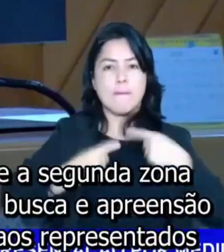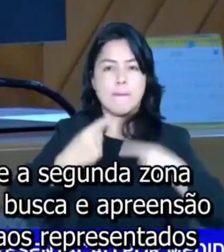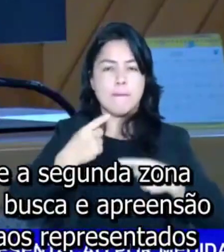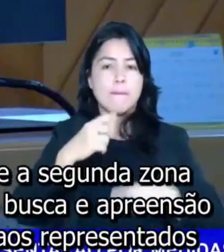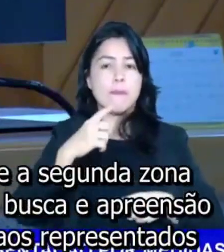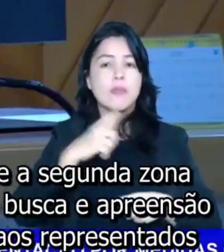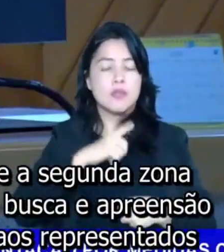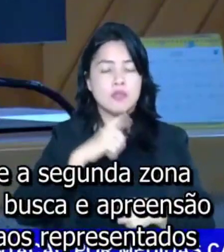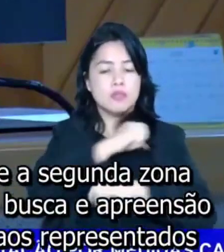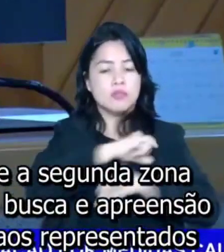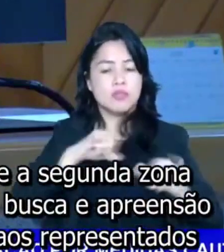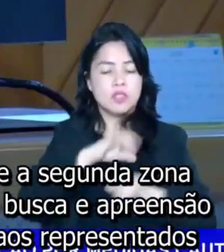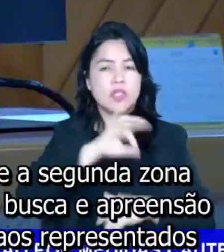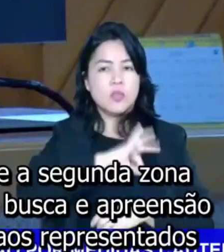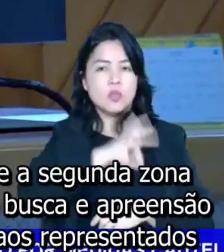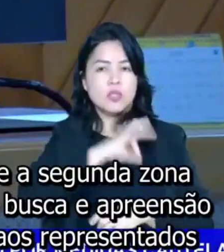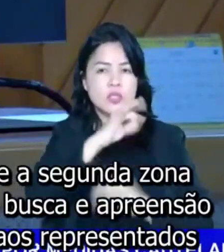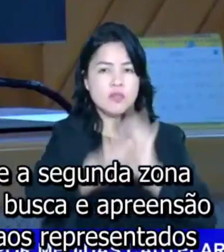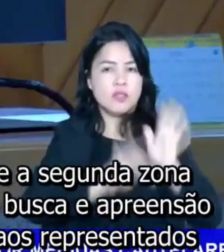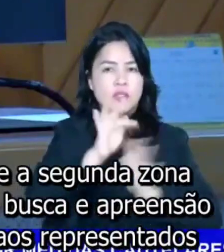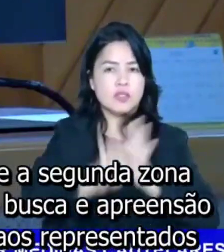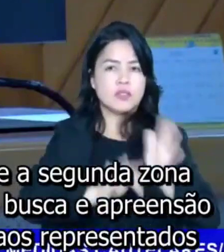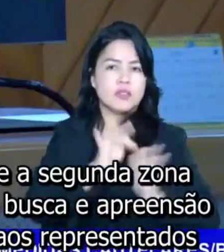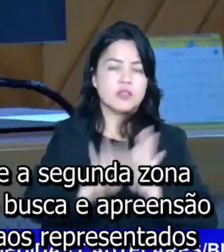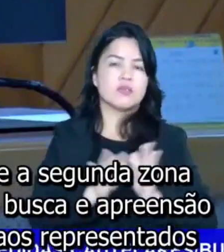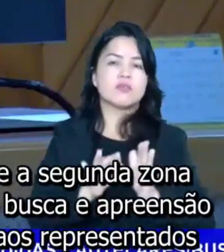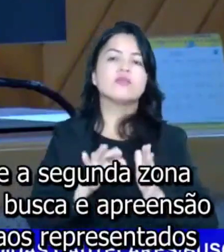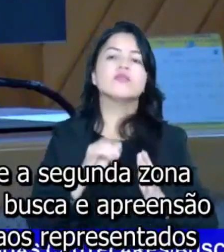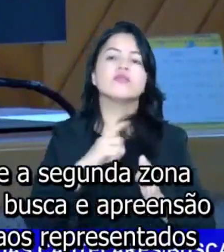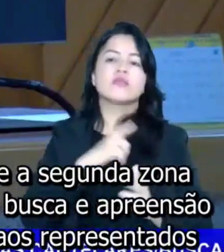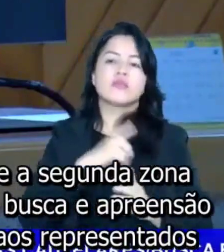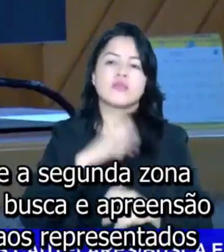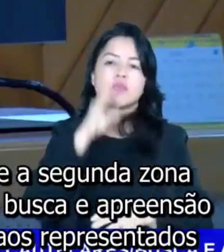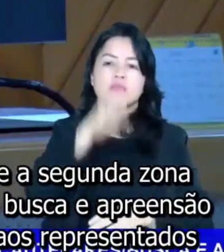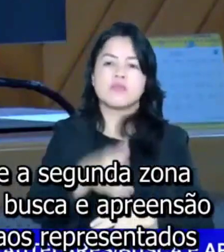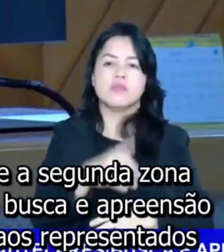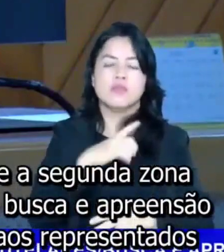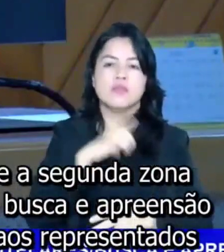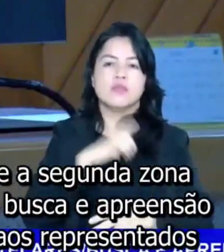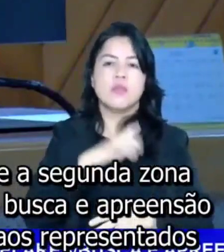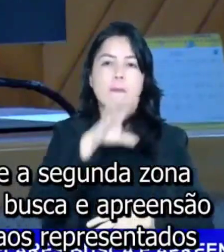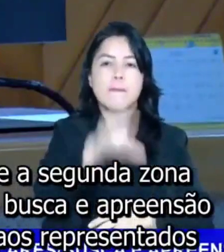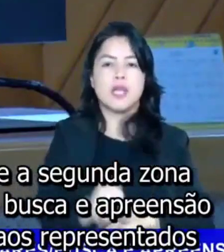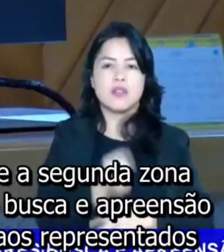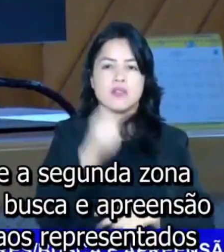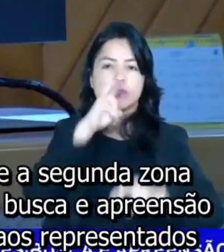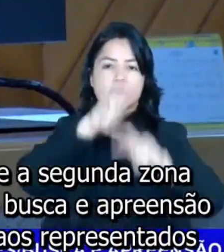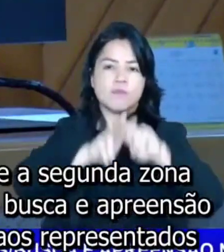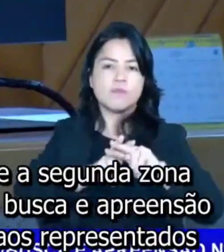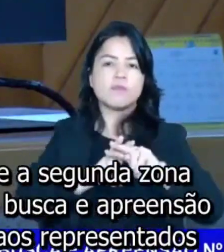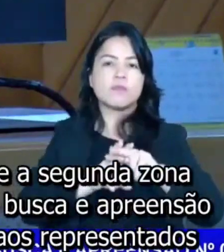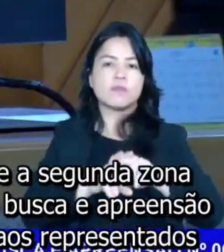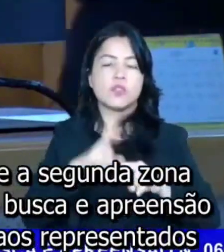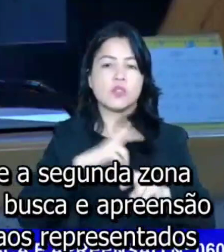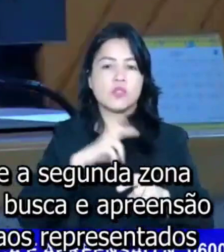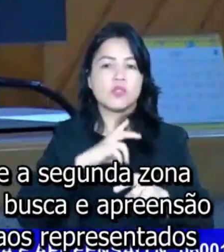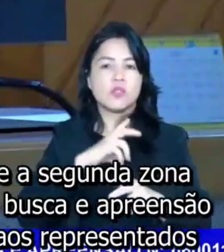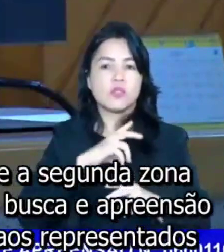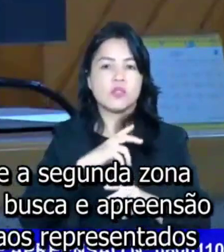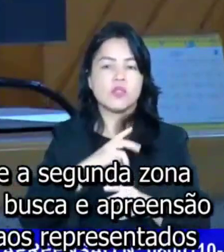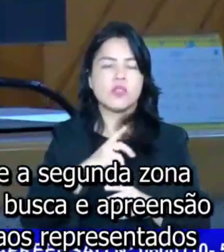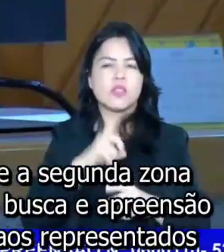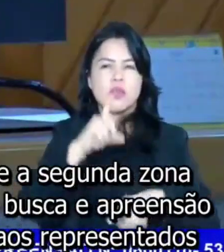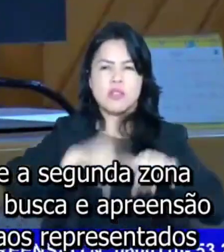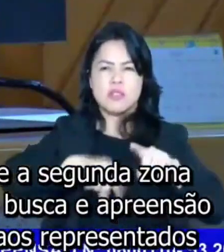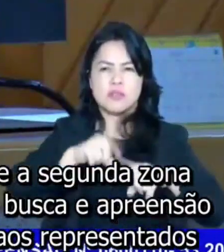perante a 2ª Zona Eleitoral de Macapá o deferimento de medida cautelar de busca e apreensão acumulada com sequestro de